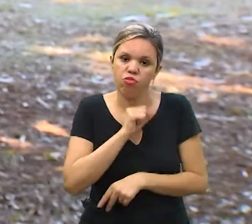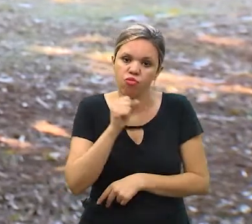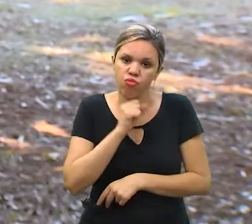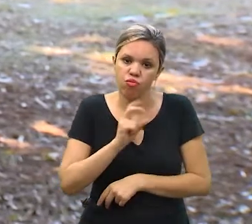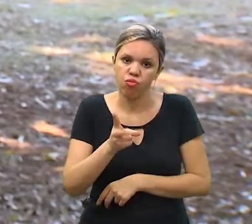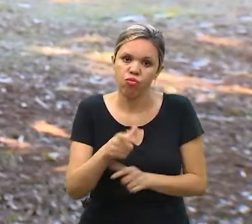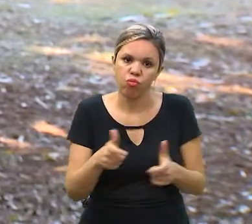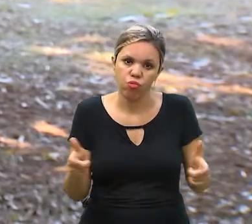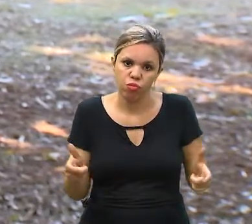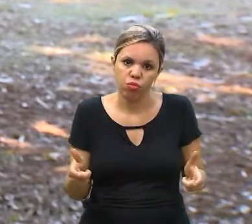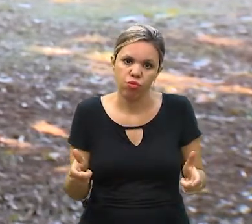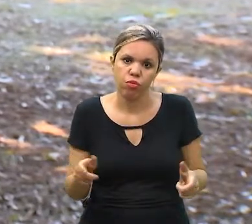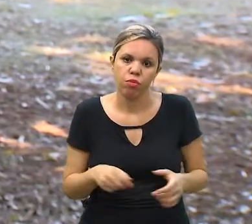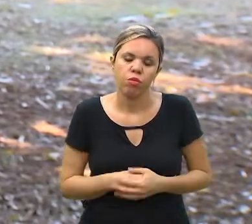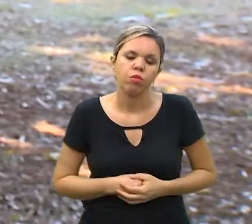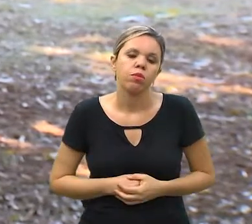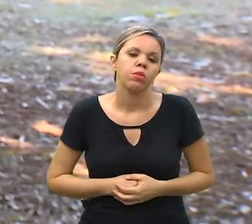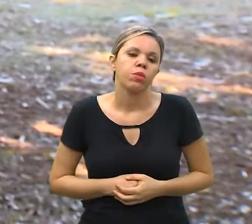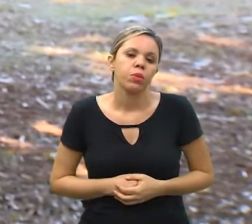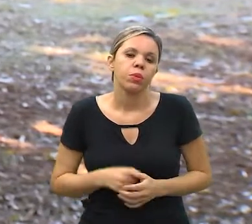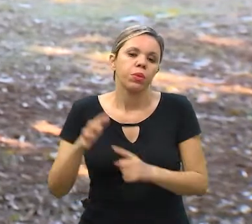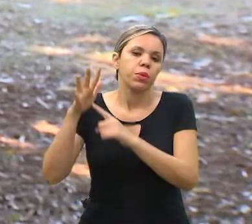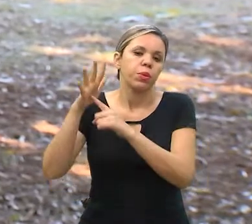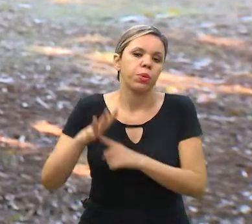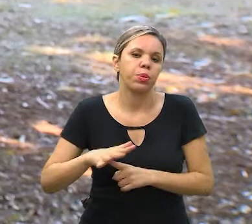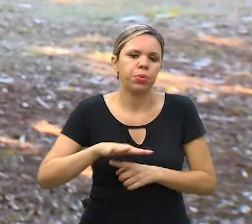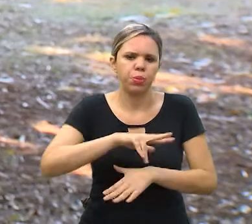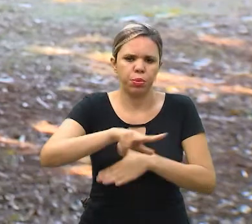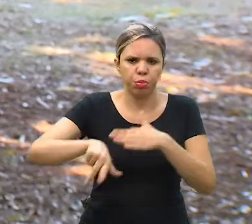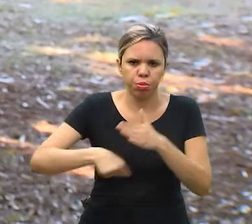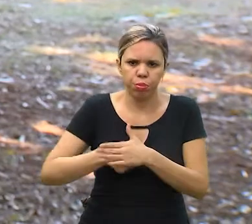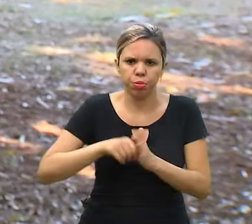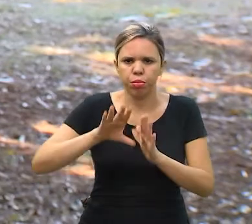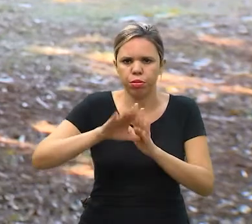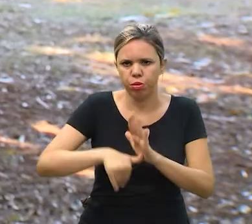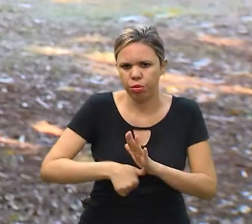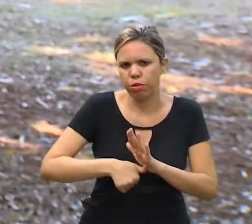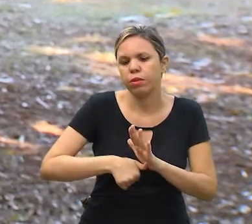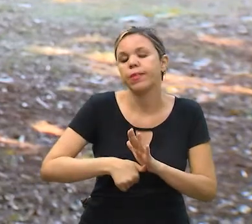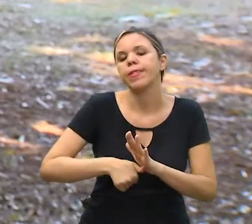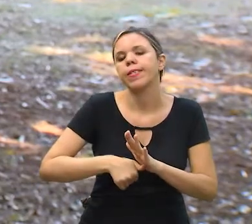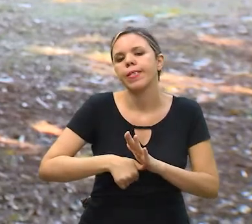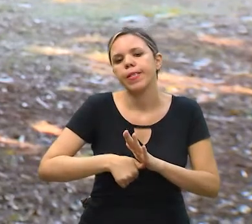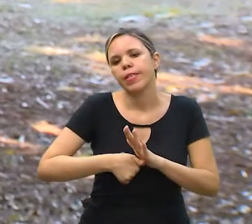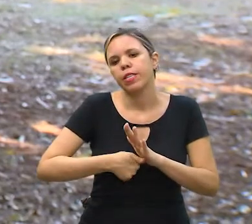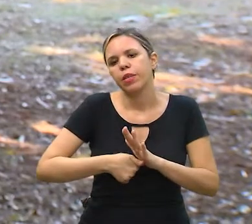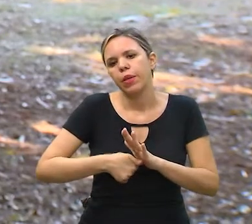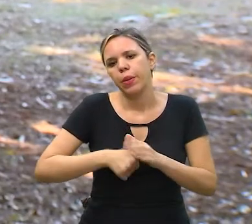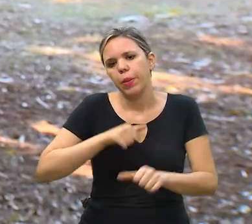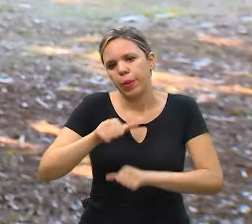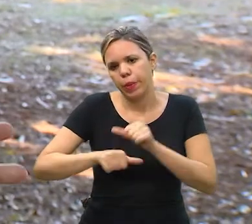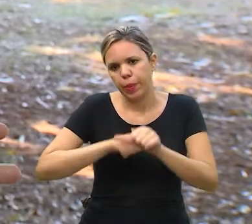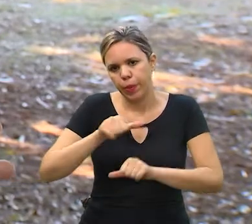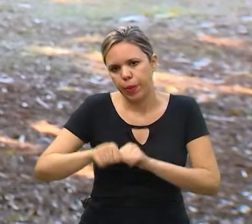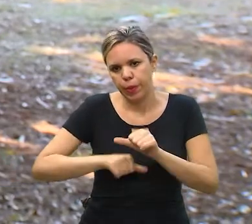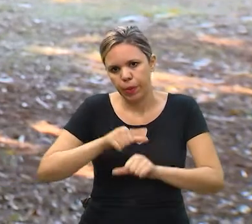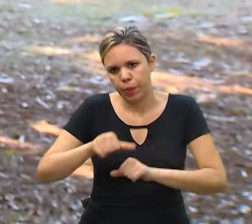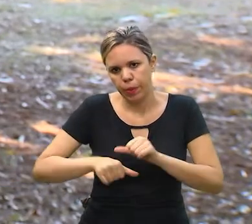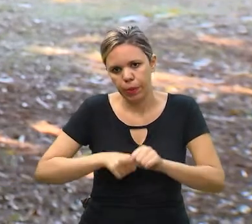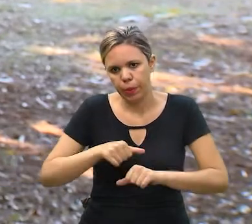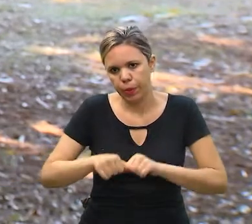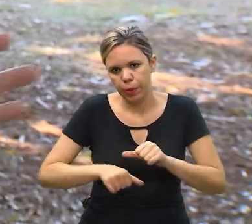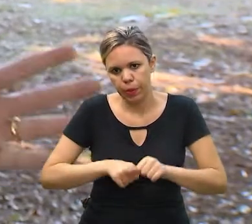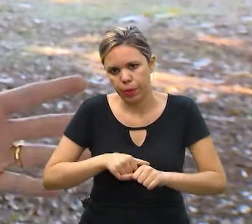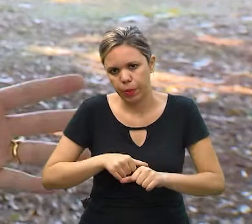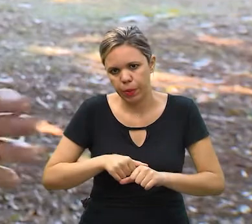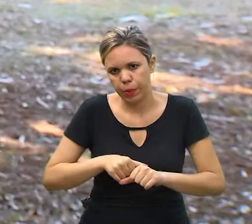cada vez mais sendo vítimas de golpes financeiros e cada vez mais eles têm se transformado